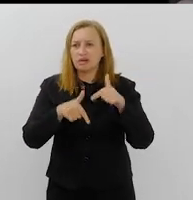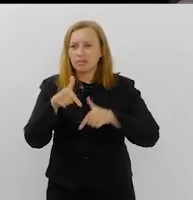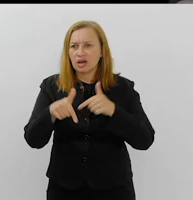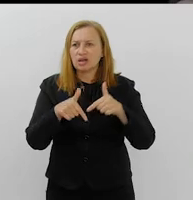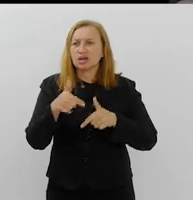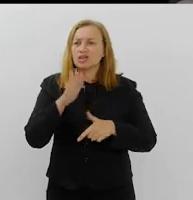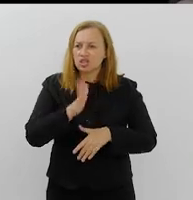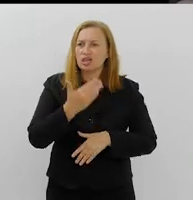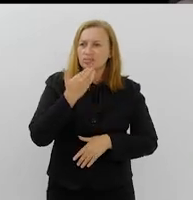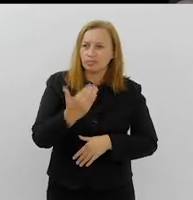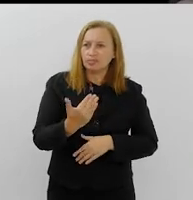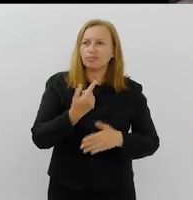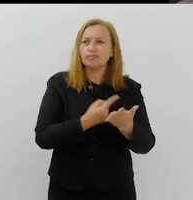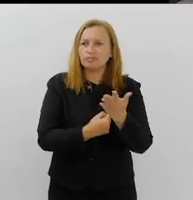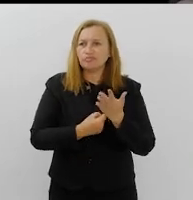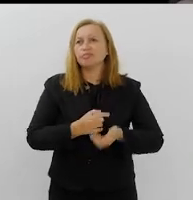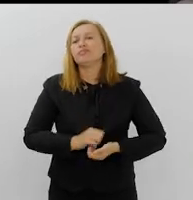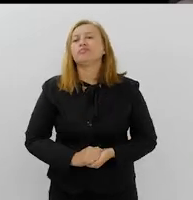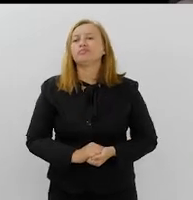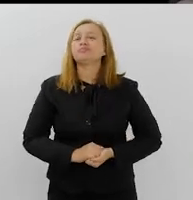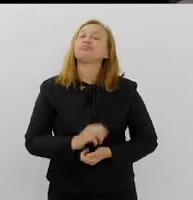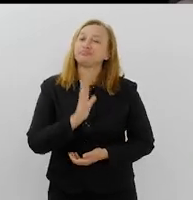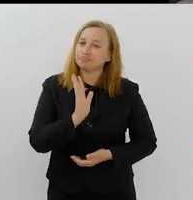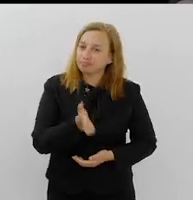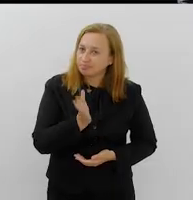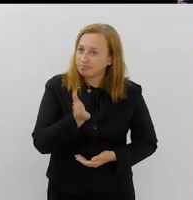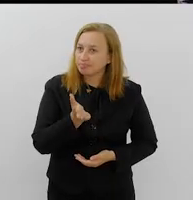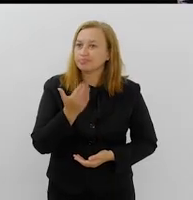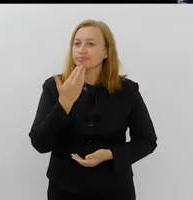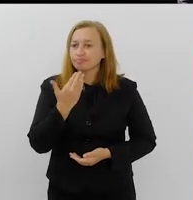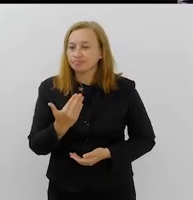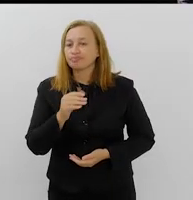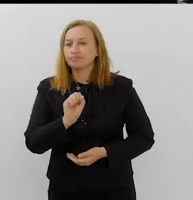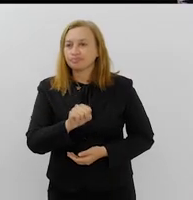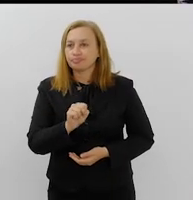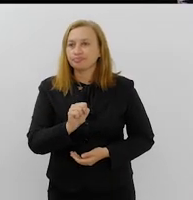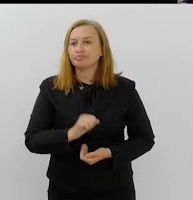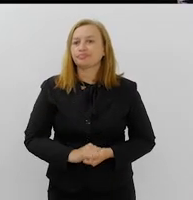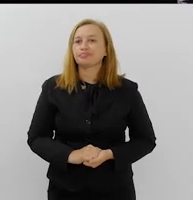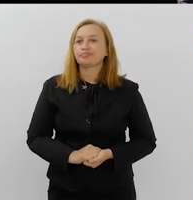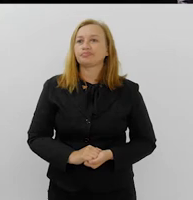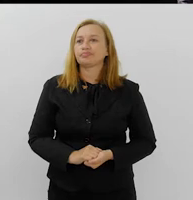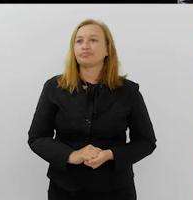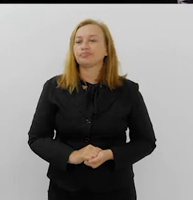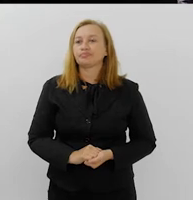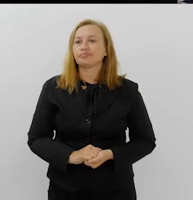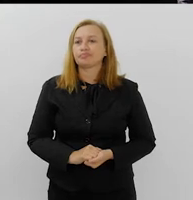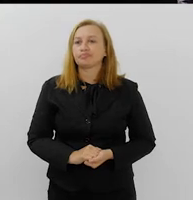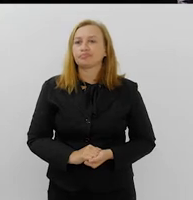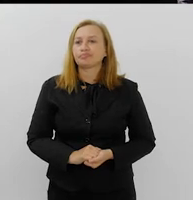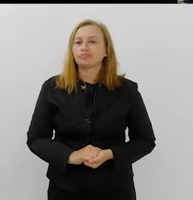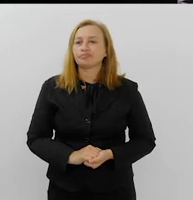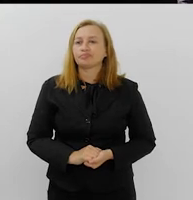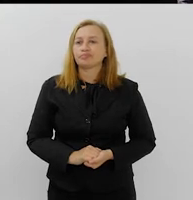esse trabalho, eles já te pediram ajuda? Já pediram muito. Tem